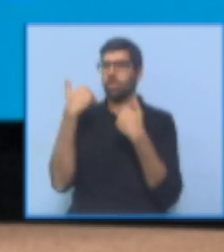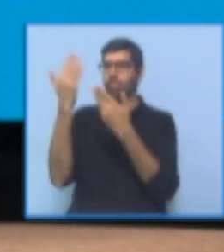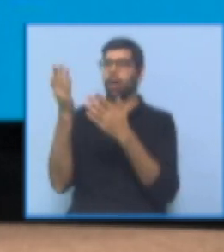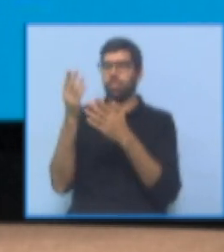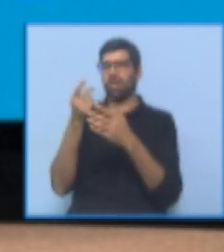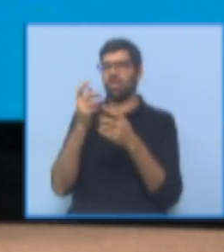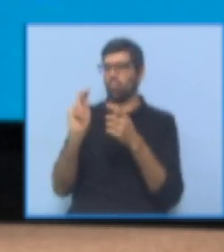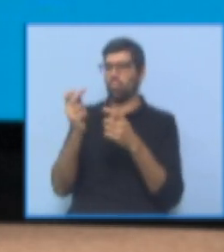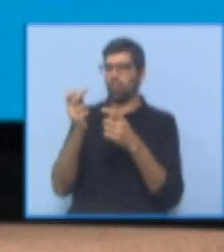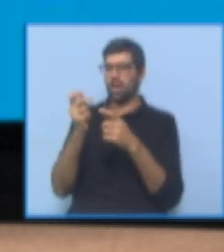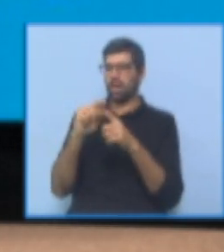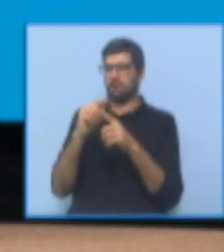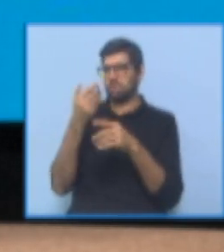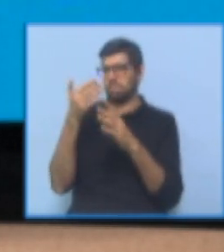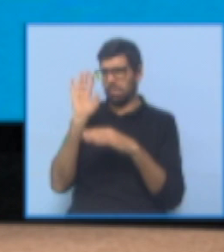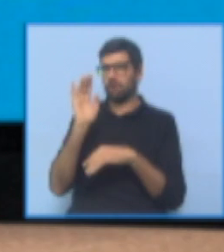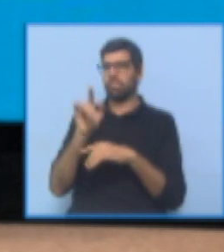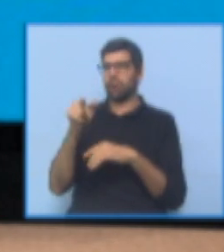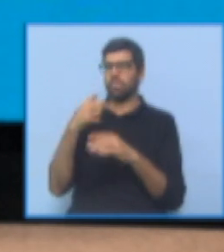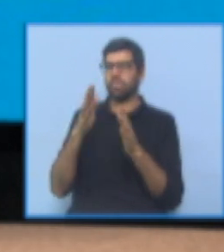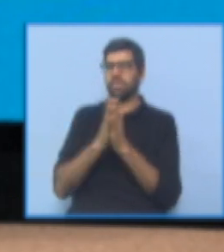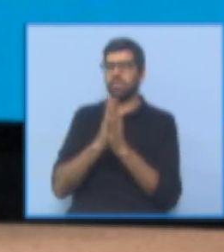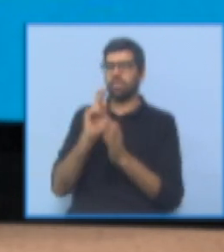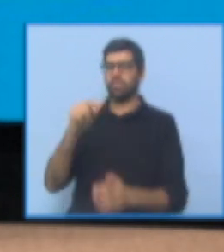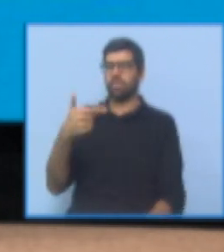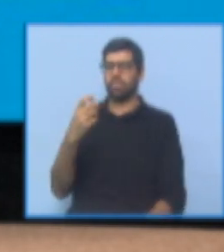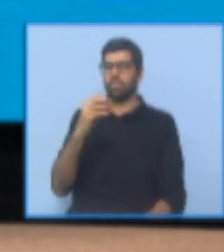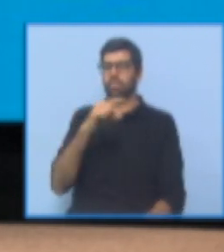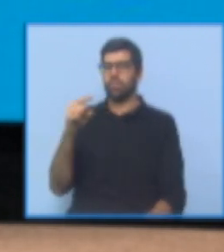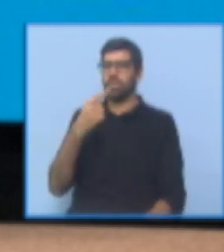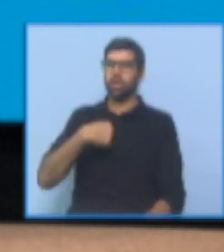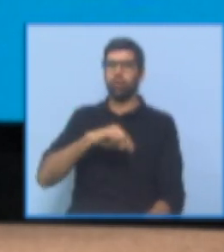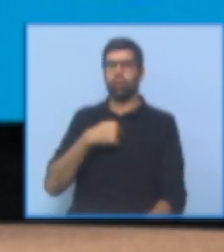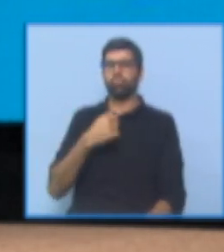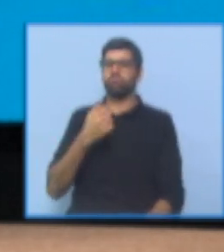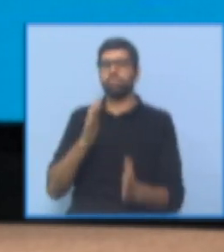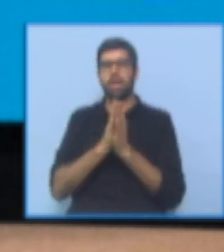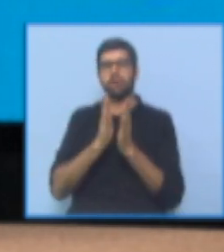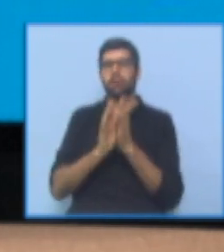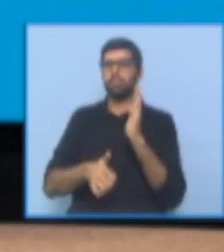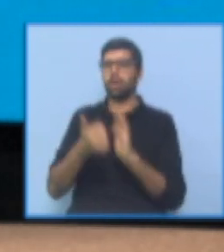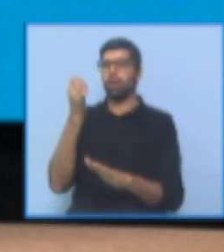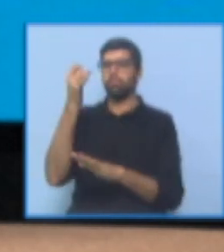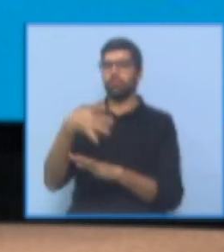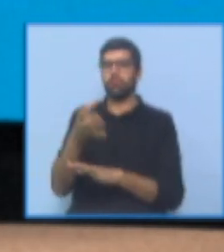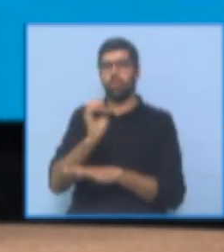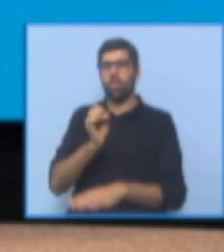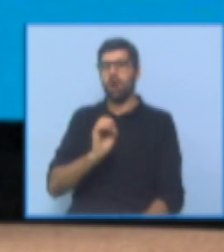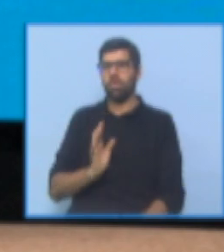ano e tal, em Santo Antão, e achamos que não se podia ter melhor patrono do que ele. E isso